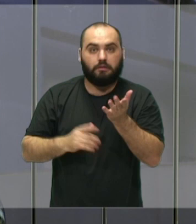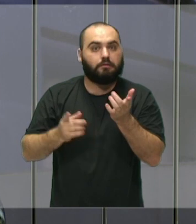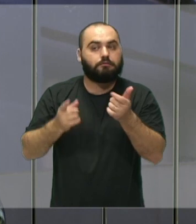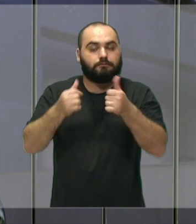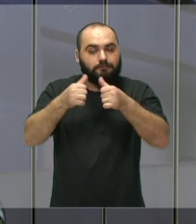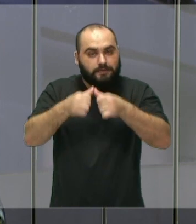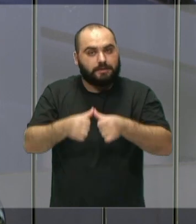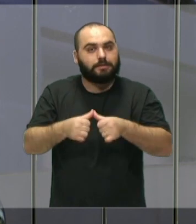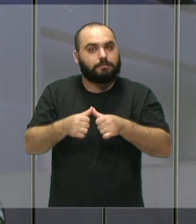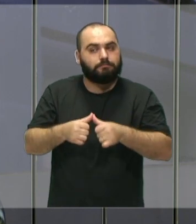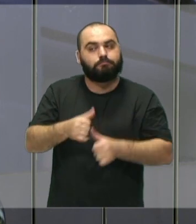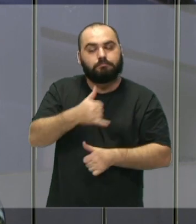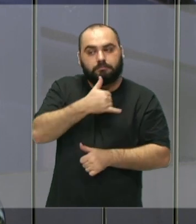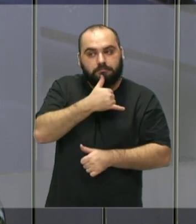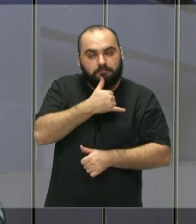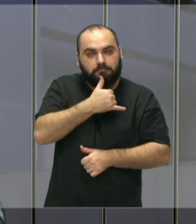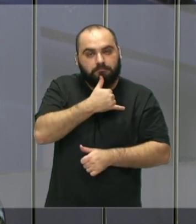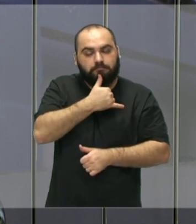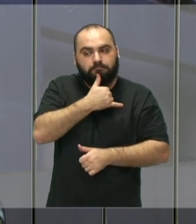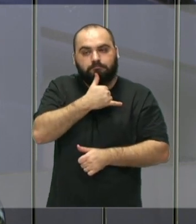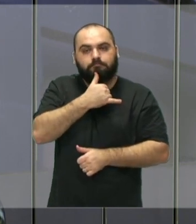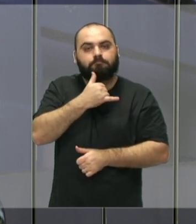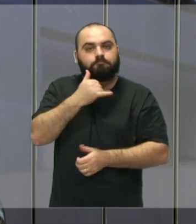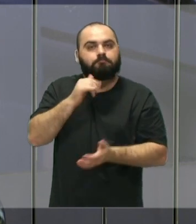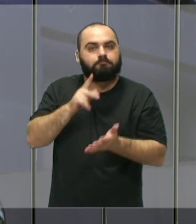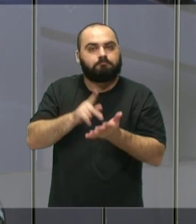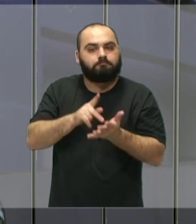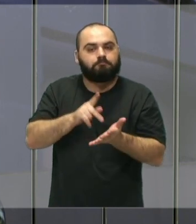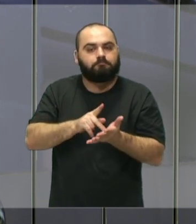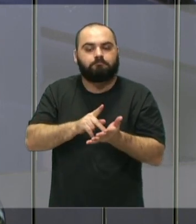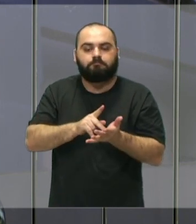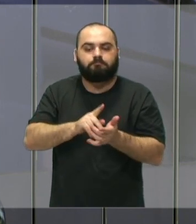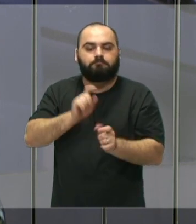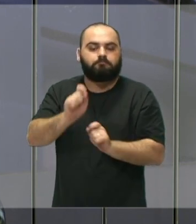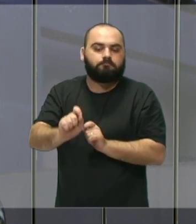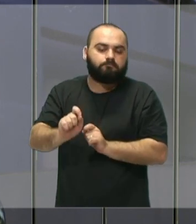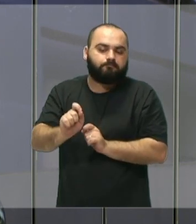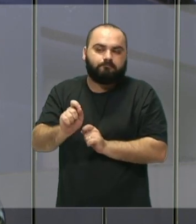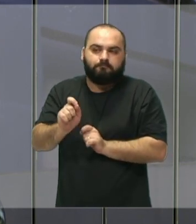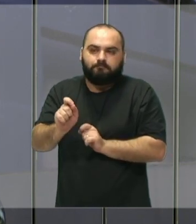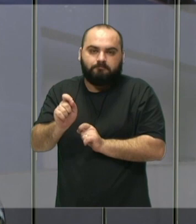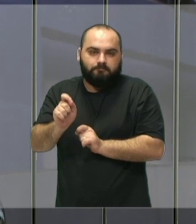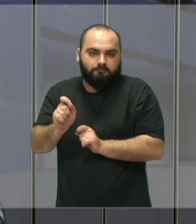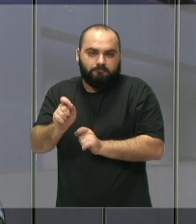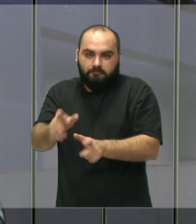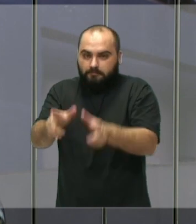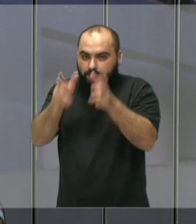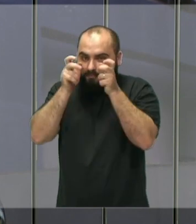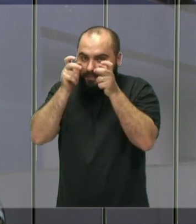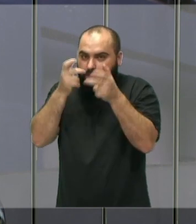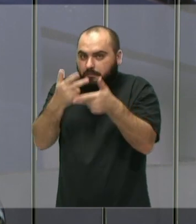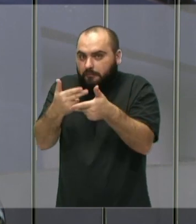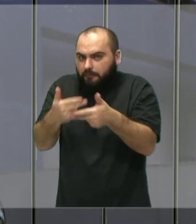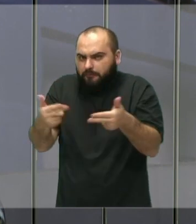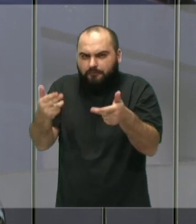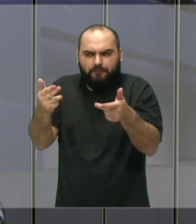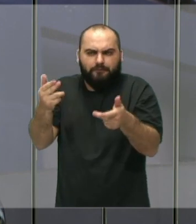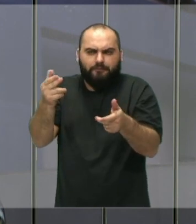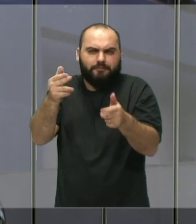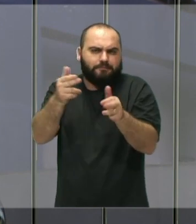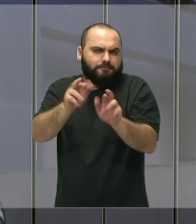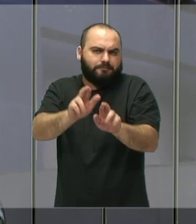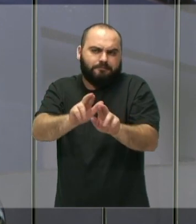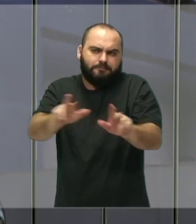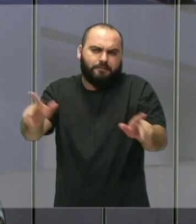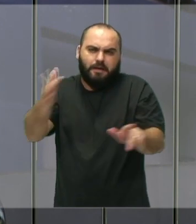decepcionaram, no sentido de ver como as pessoas também são negligentes, muitas pessoas, com a